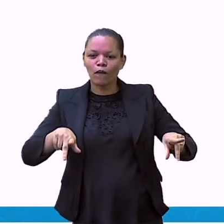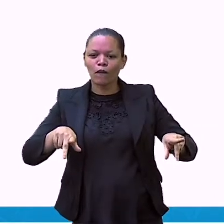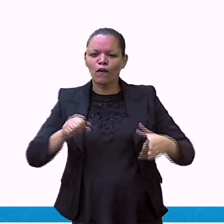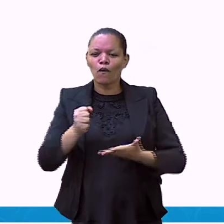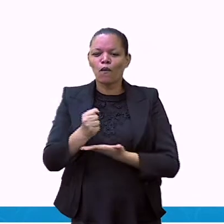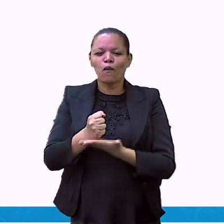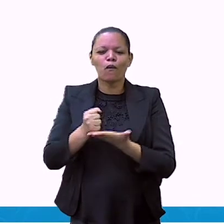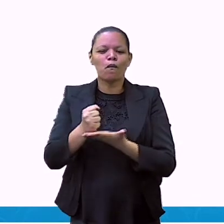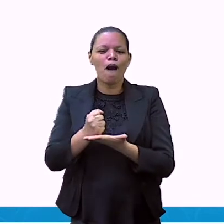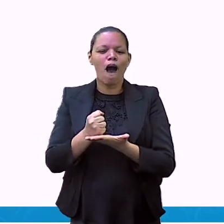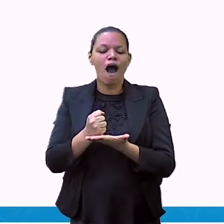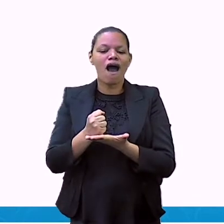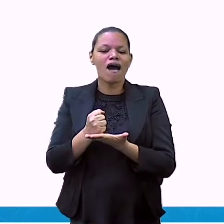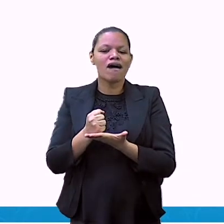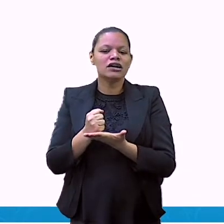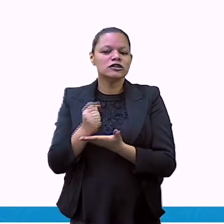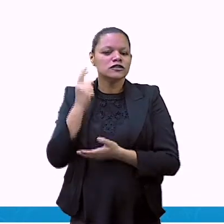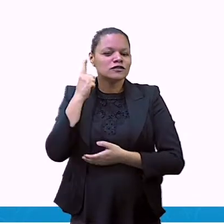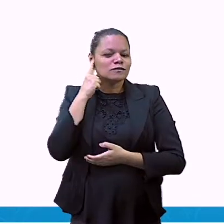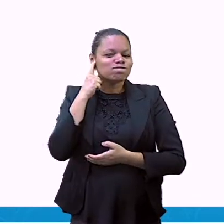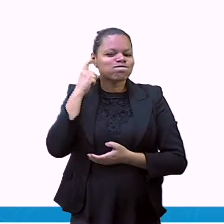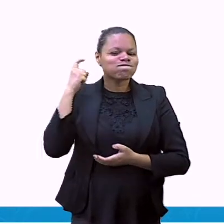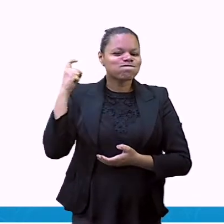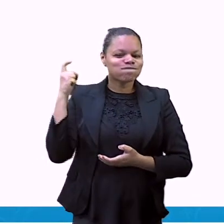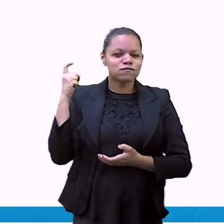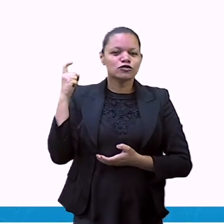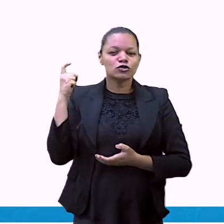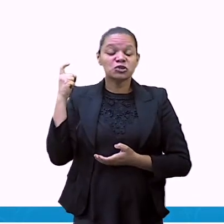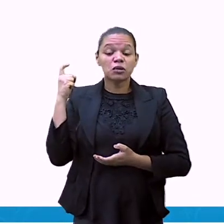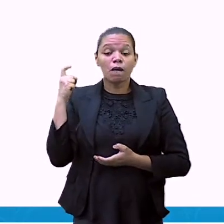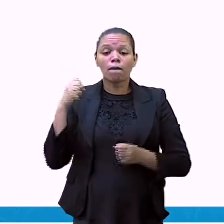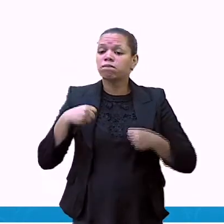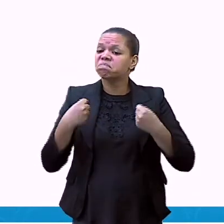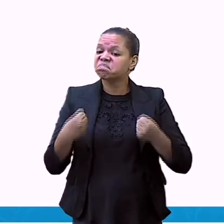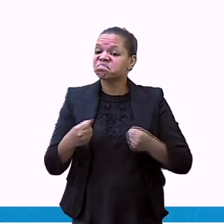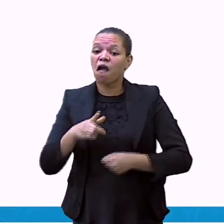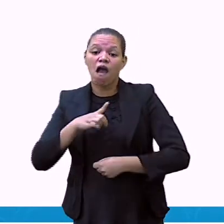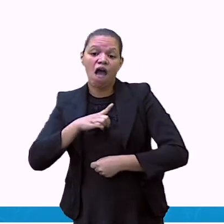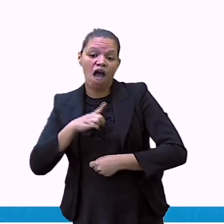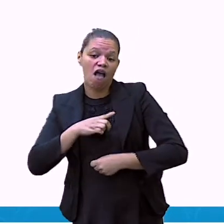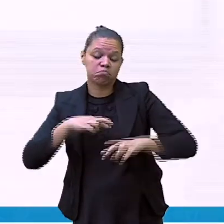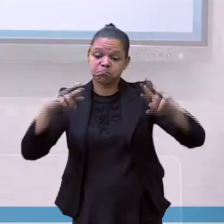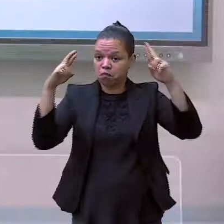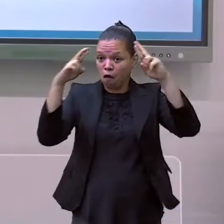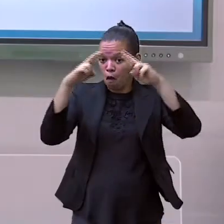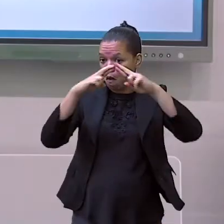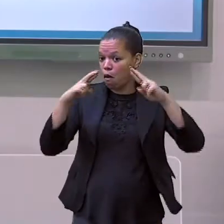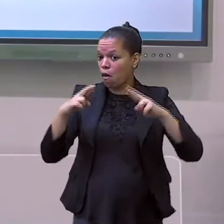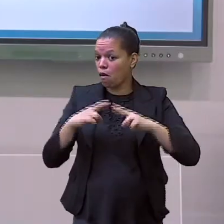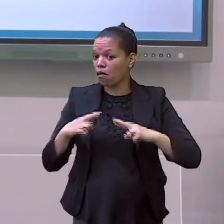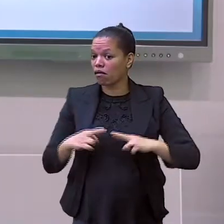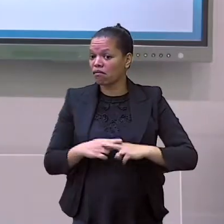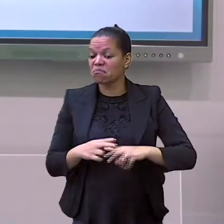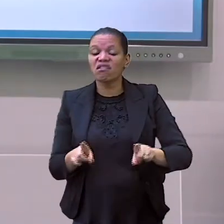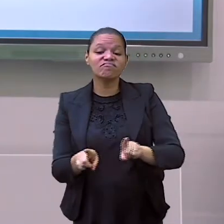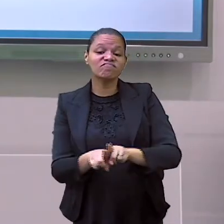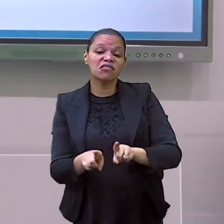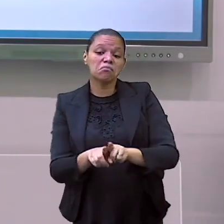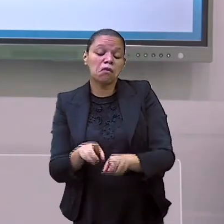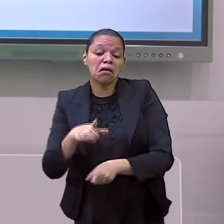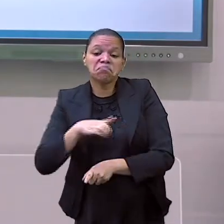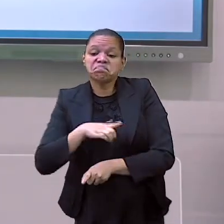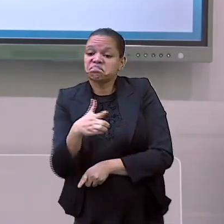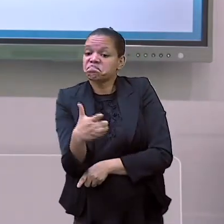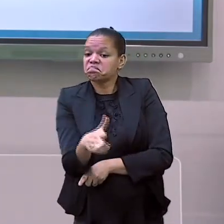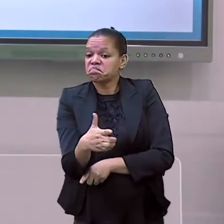Imagem poética pode ter imã ou não. Então, o poema, ele é dividido